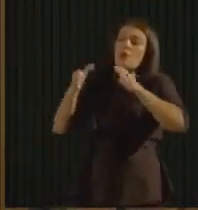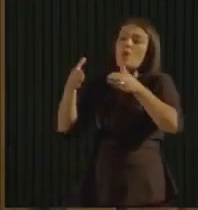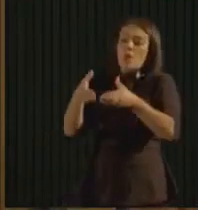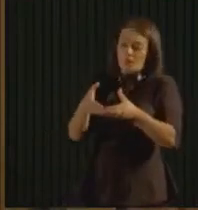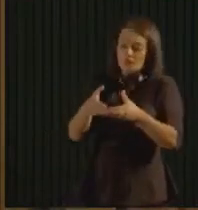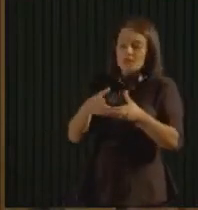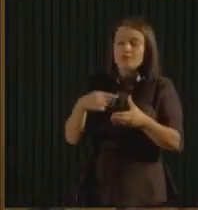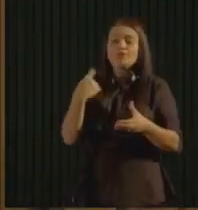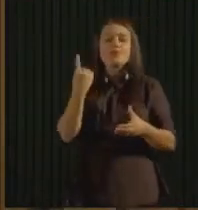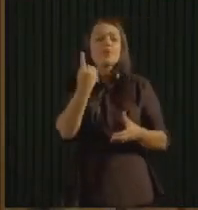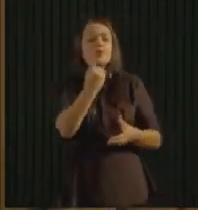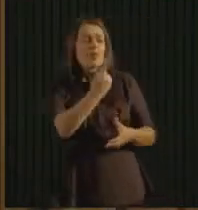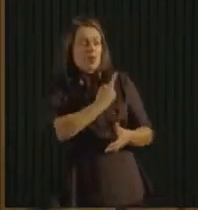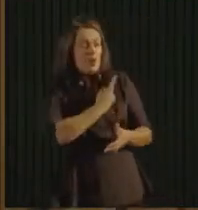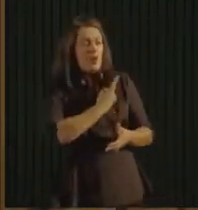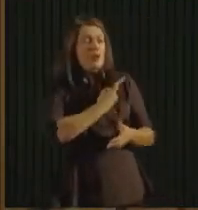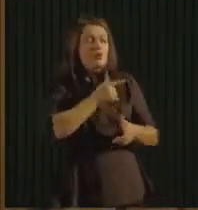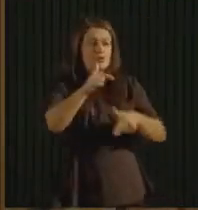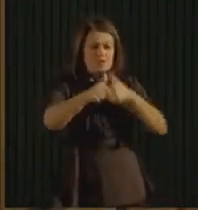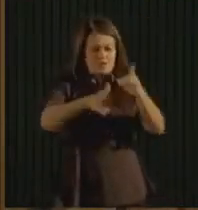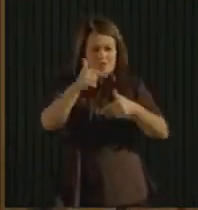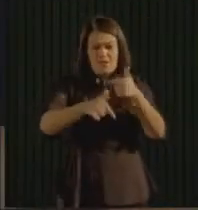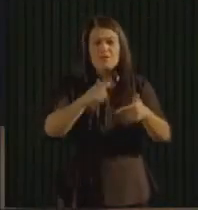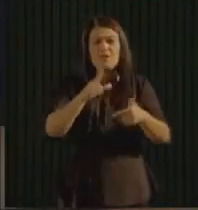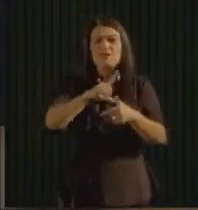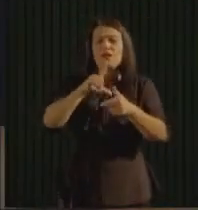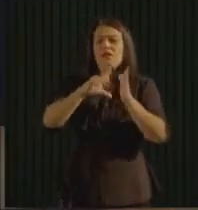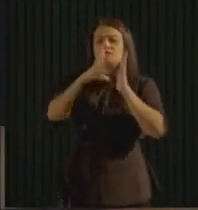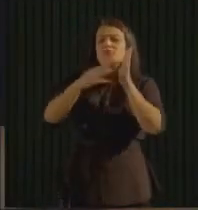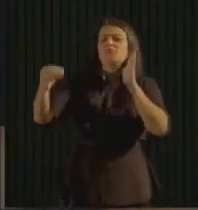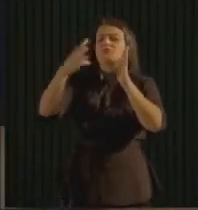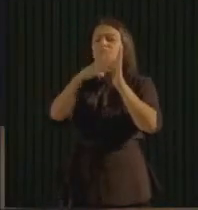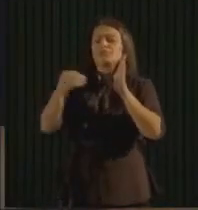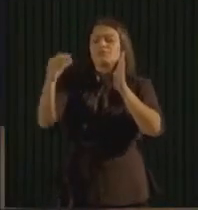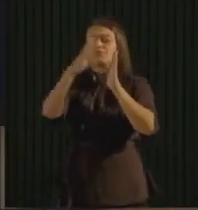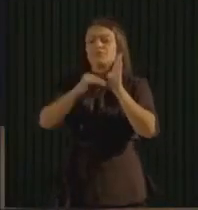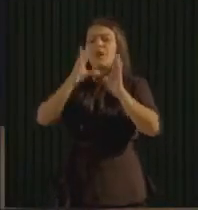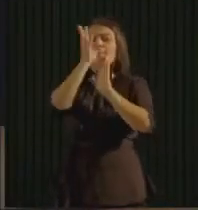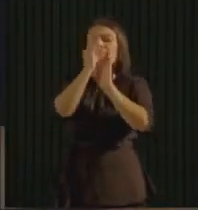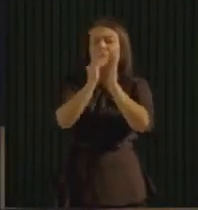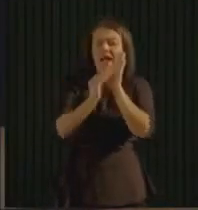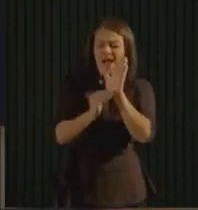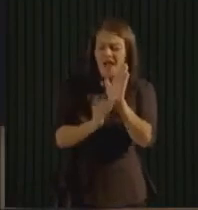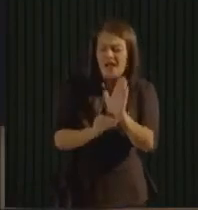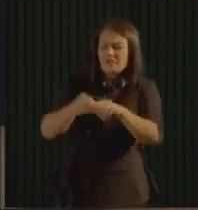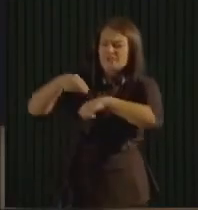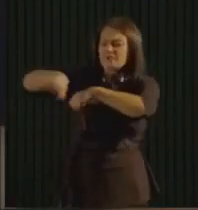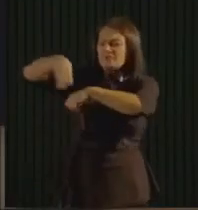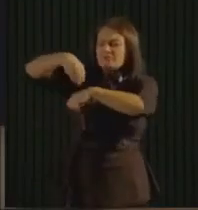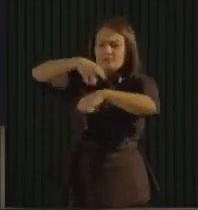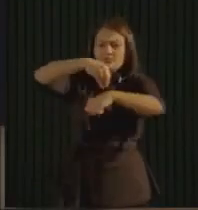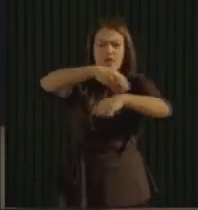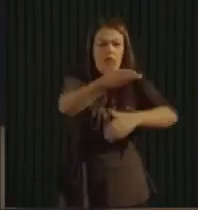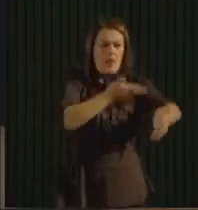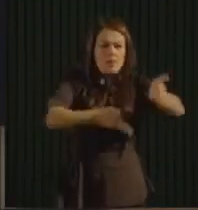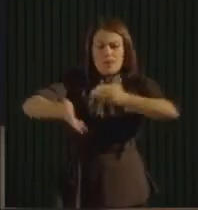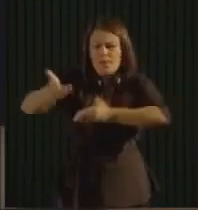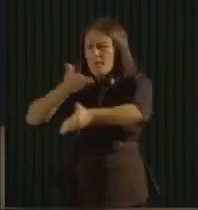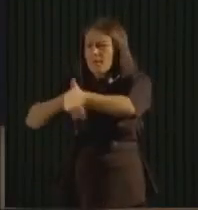fizemos muito compartilhamento de material para favorecer o trabalho em nível